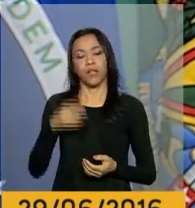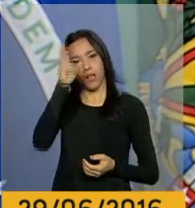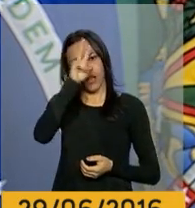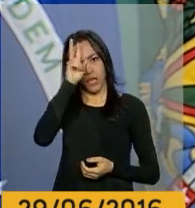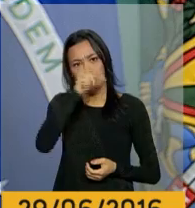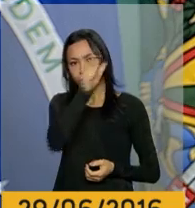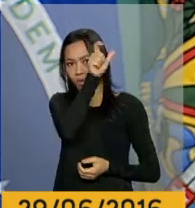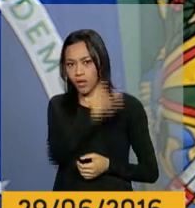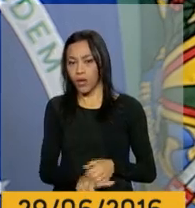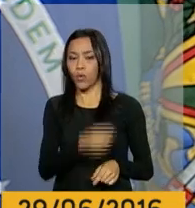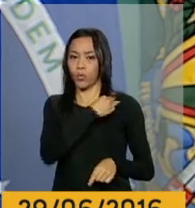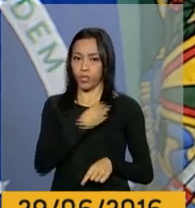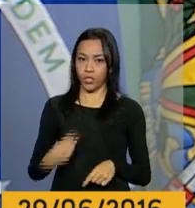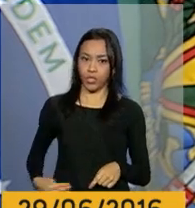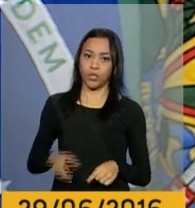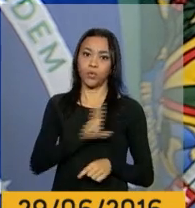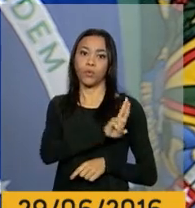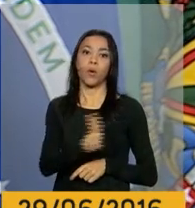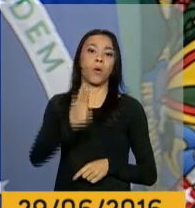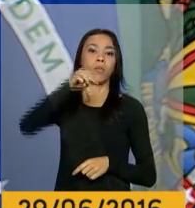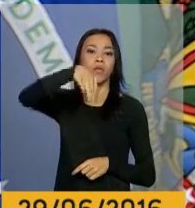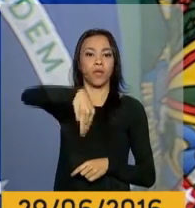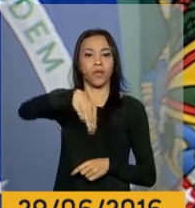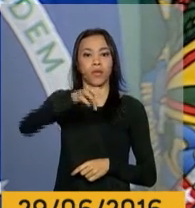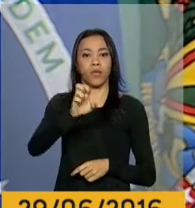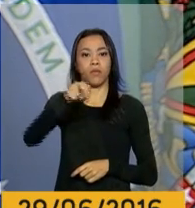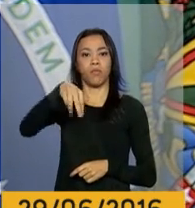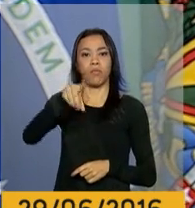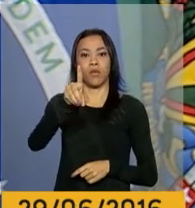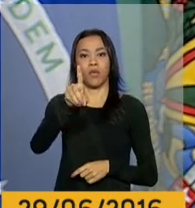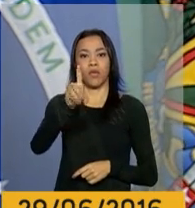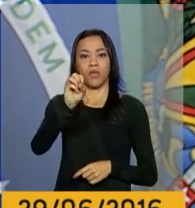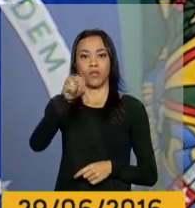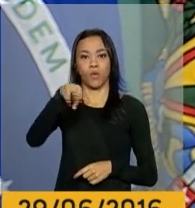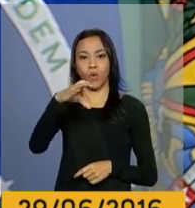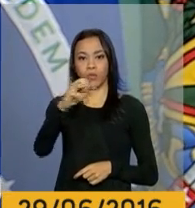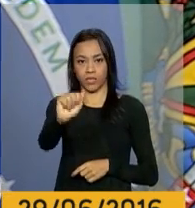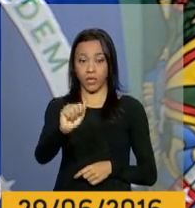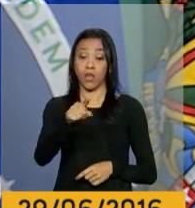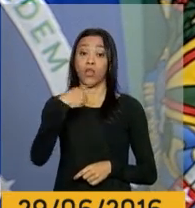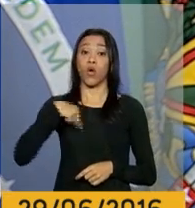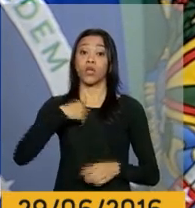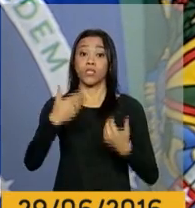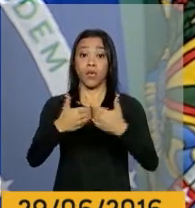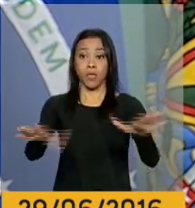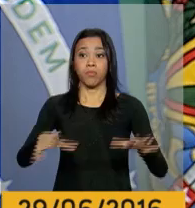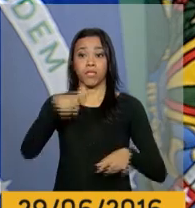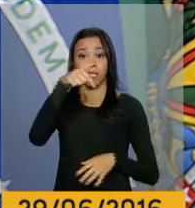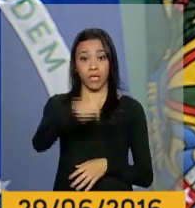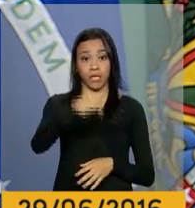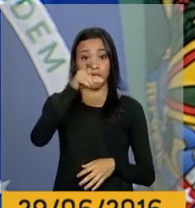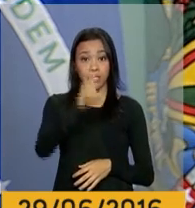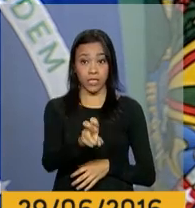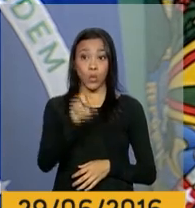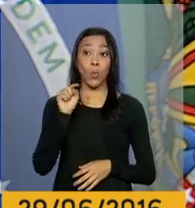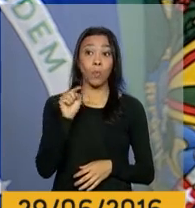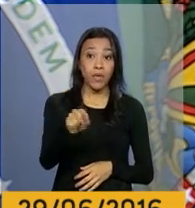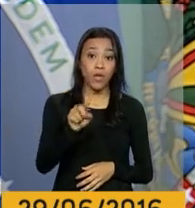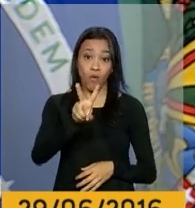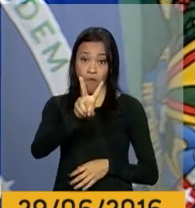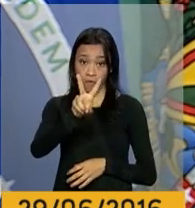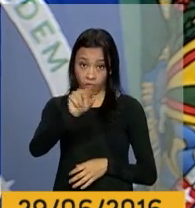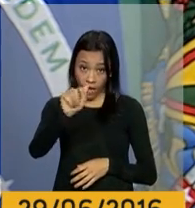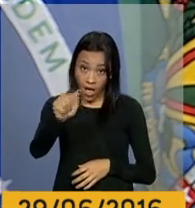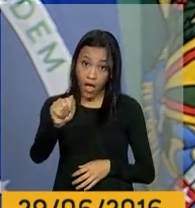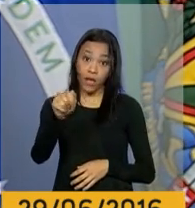ministro Mendonça Filho, que há poucos dias aqui mesmo nós abrimos 75 mil novas vagas no FIES, um